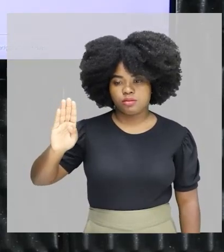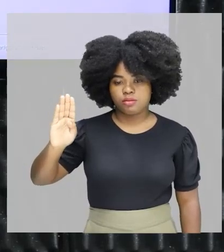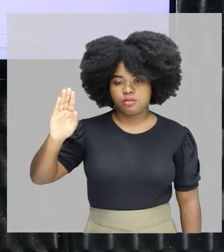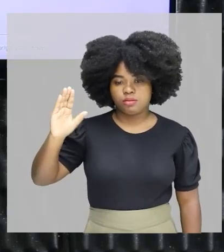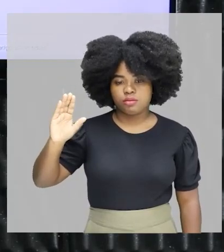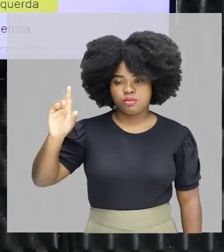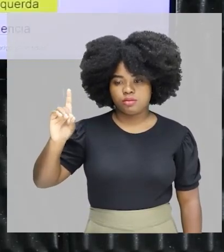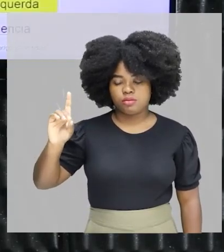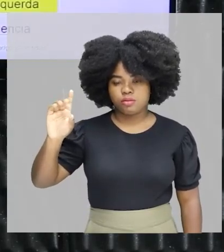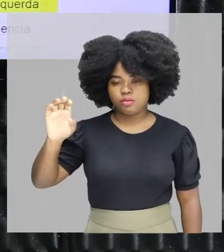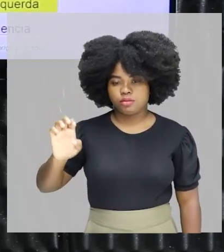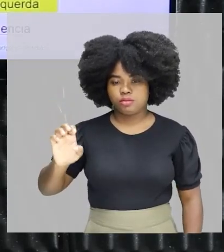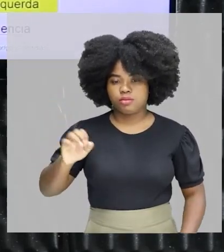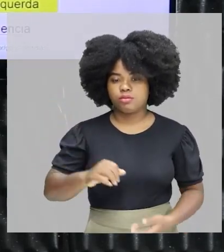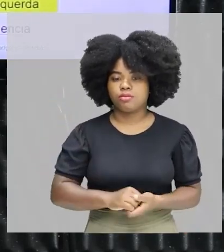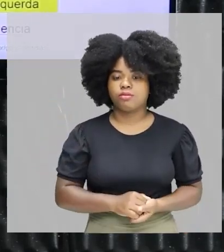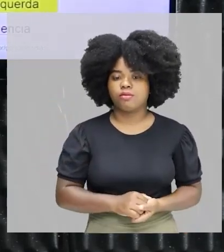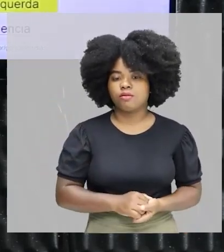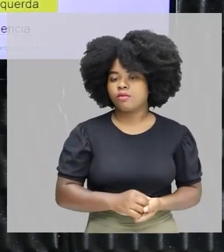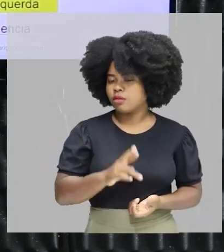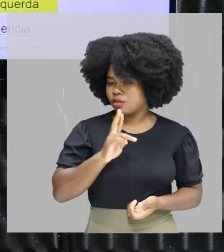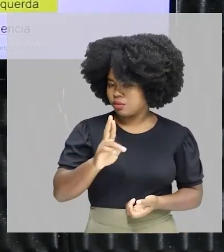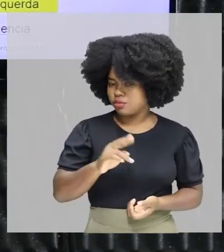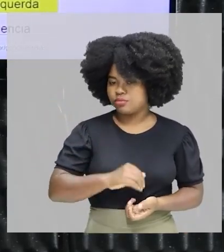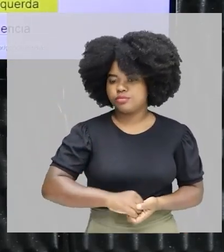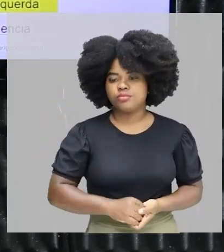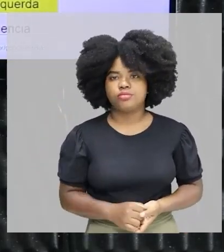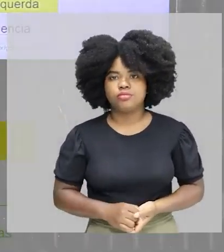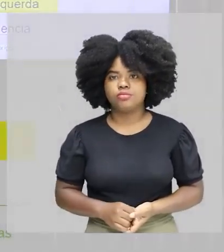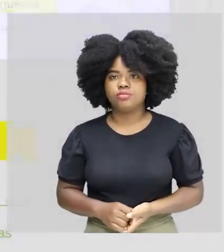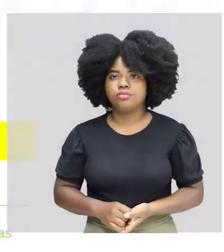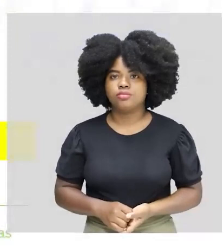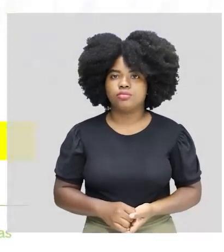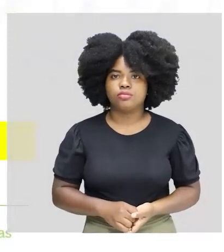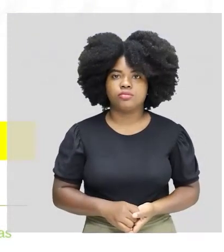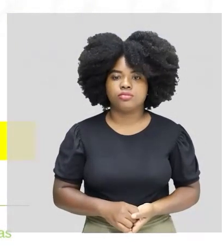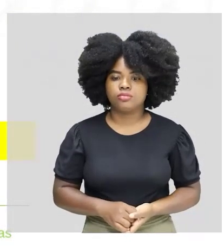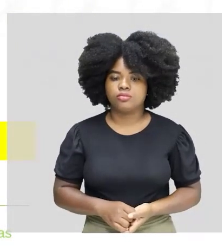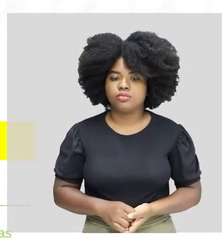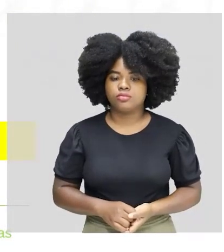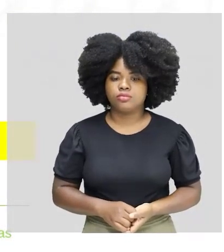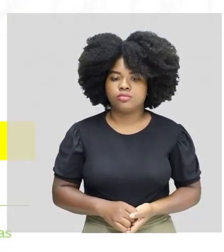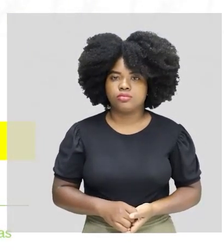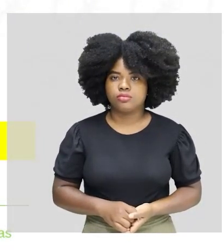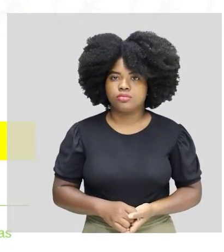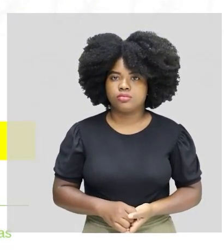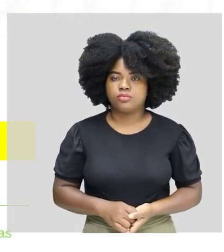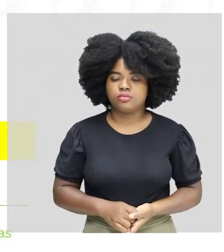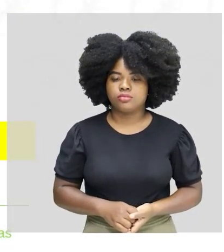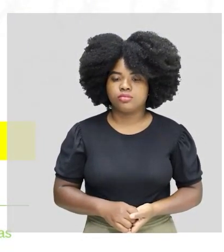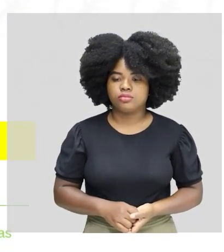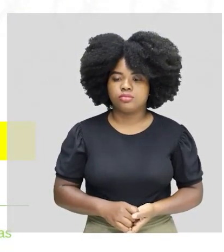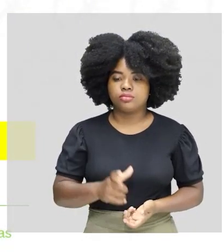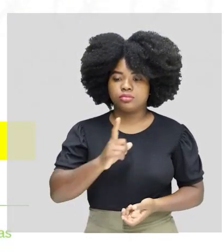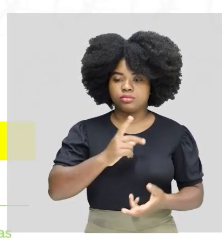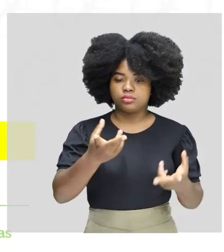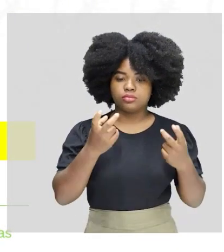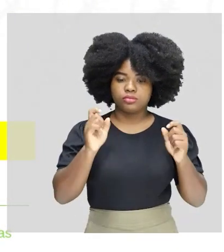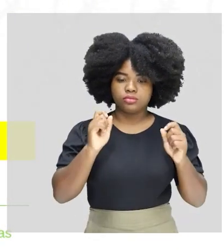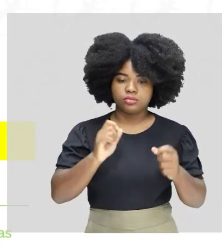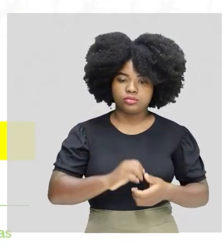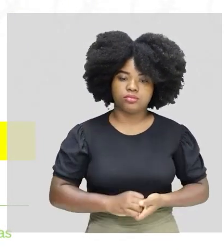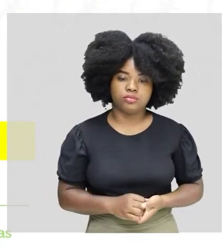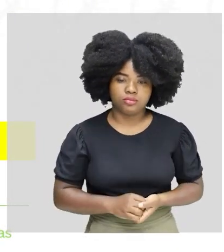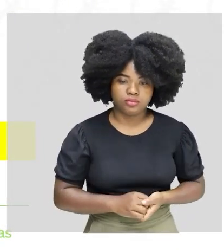Então, vamos à resolução, ok? Turminha, olha só. Eu tenho que analisar que,